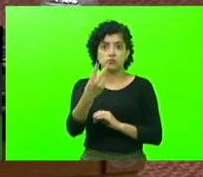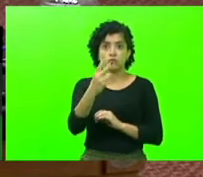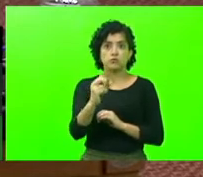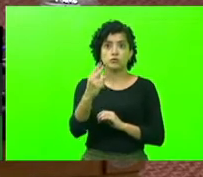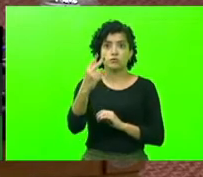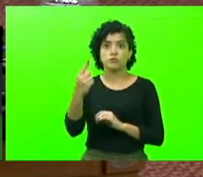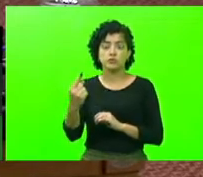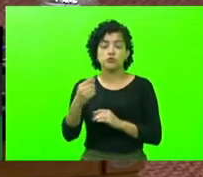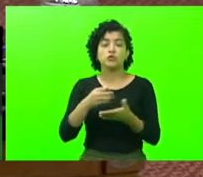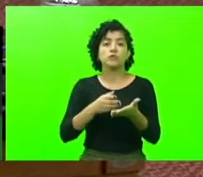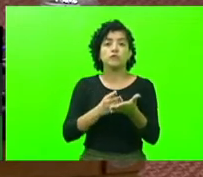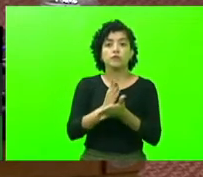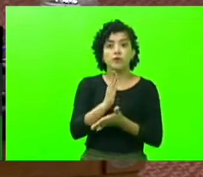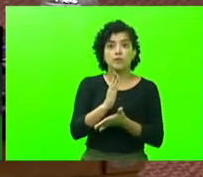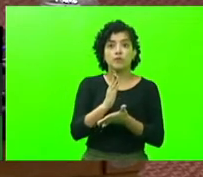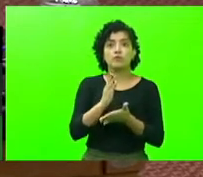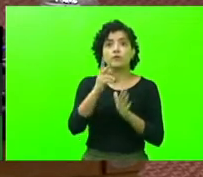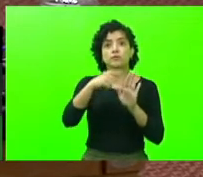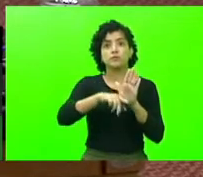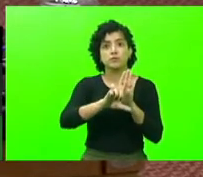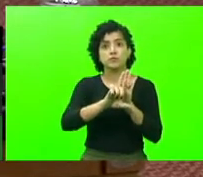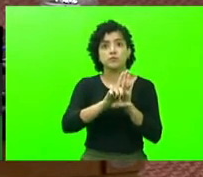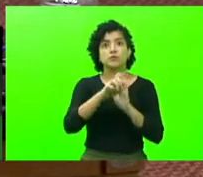Ainda foi aprovado, em turno único, o projeto de lei